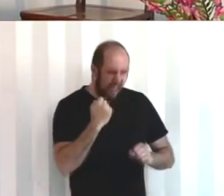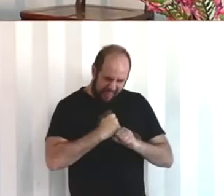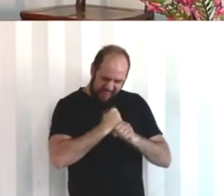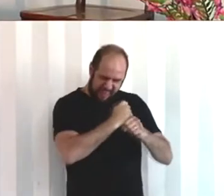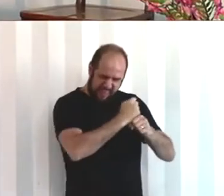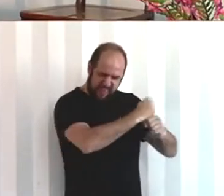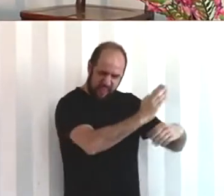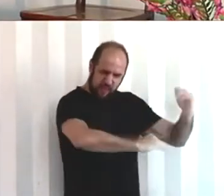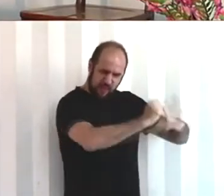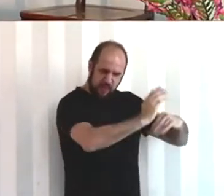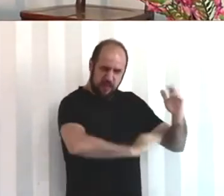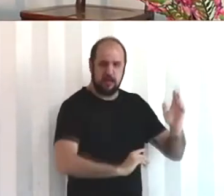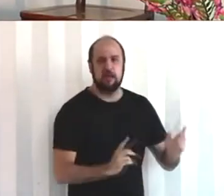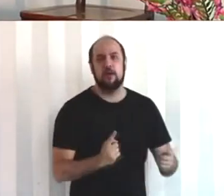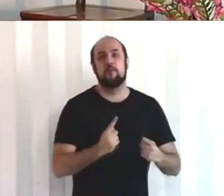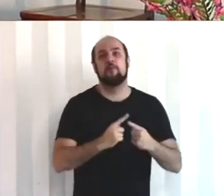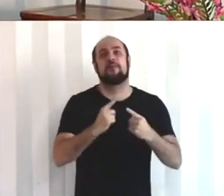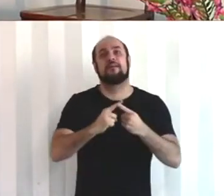si mesmo.